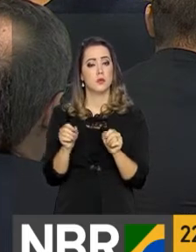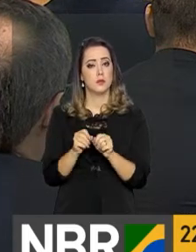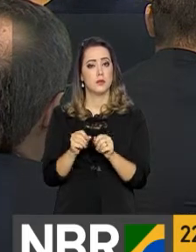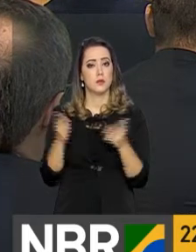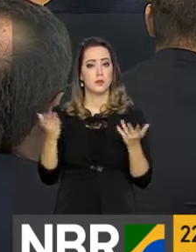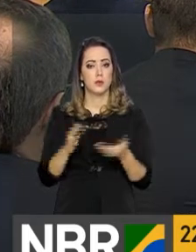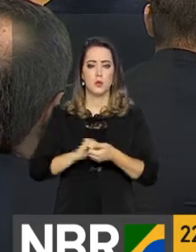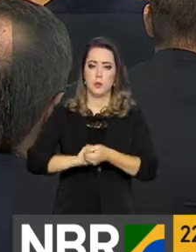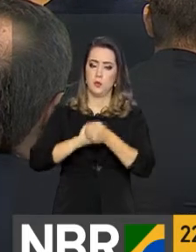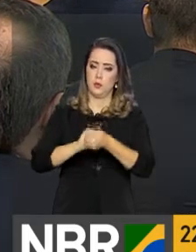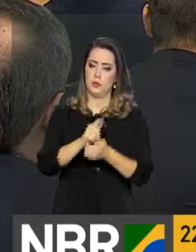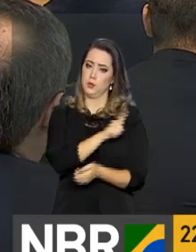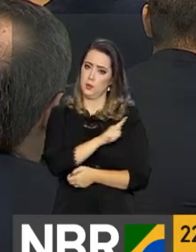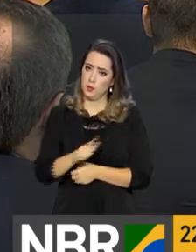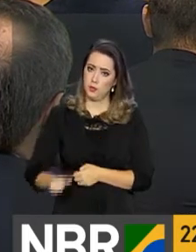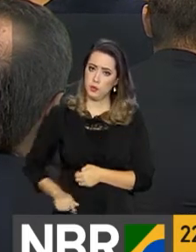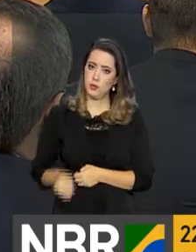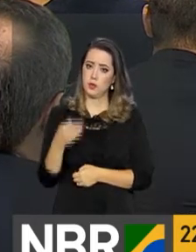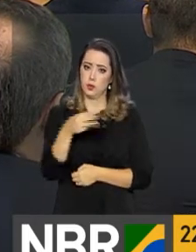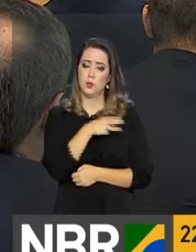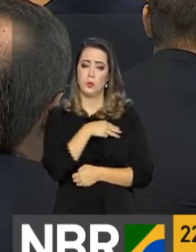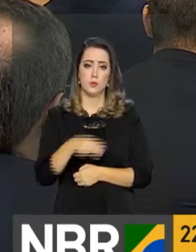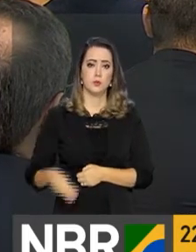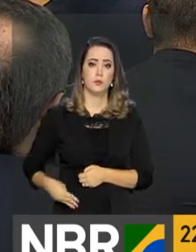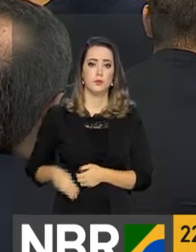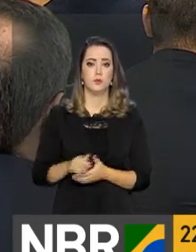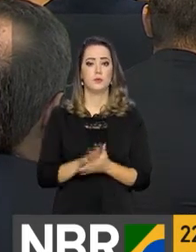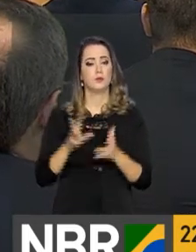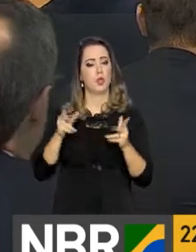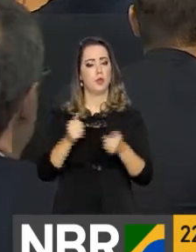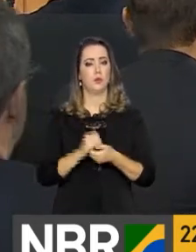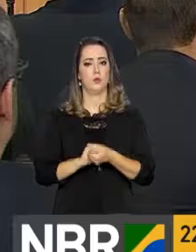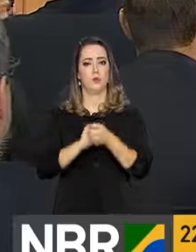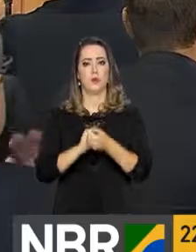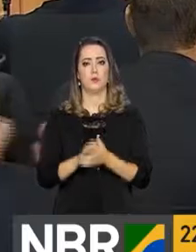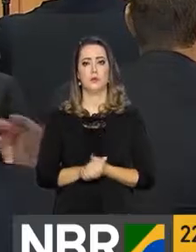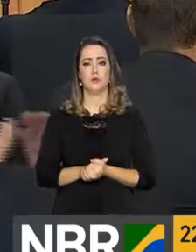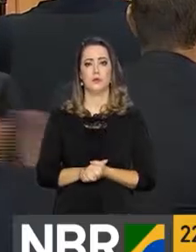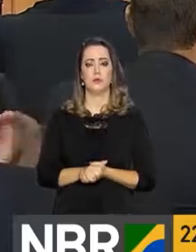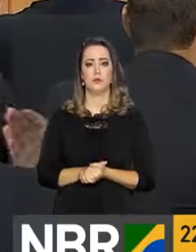momento meus cumprimentos ao governador ao ministro e adultos